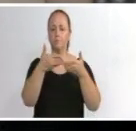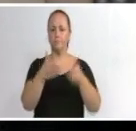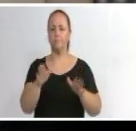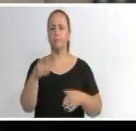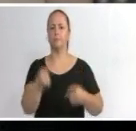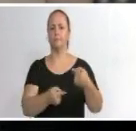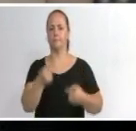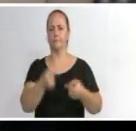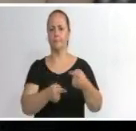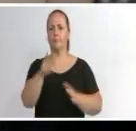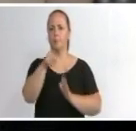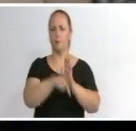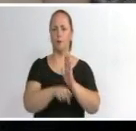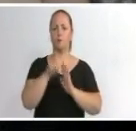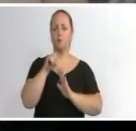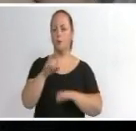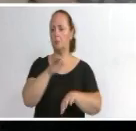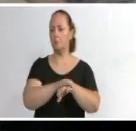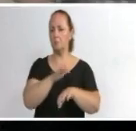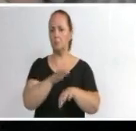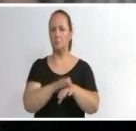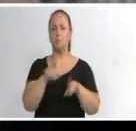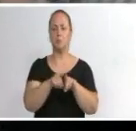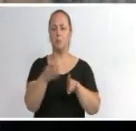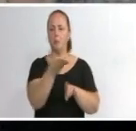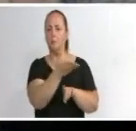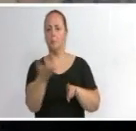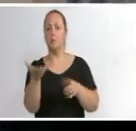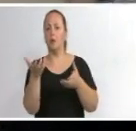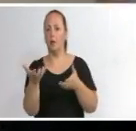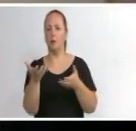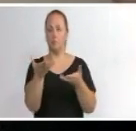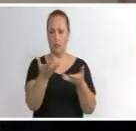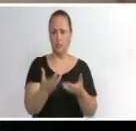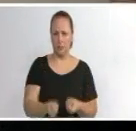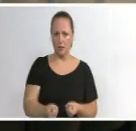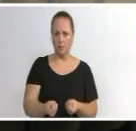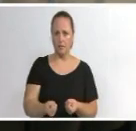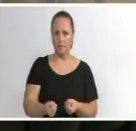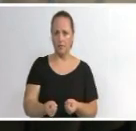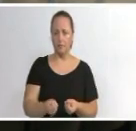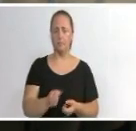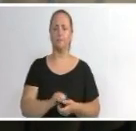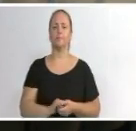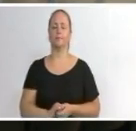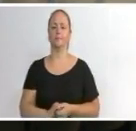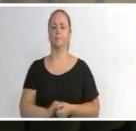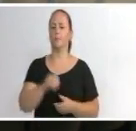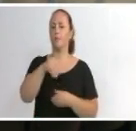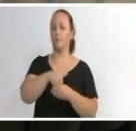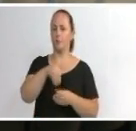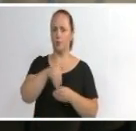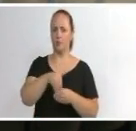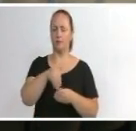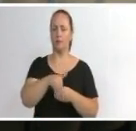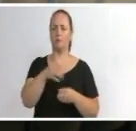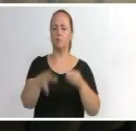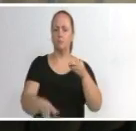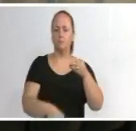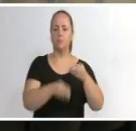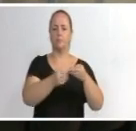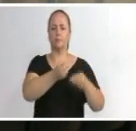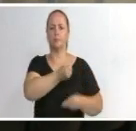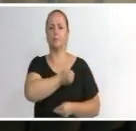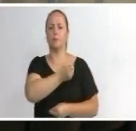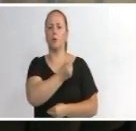do projeto, se assim o autor e os demais entenderem. Todos de acordo? Então, em votação, emenda 1 ao projeto de